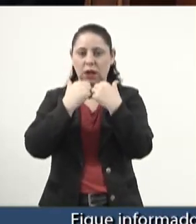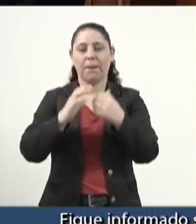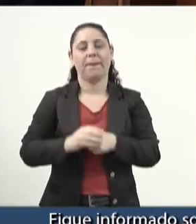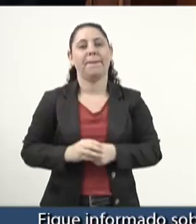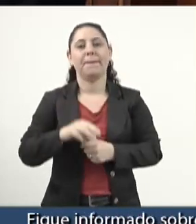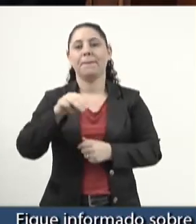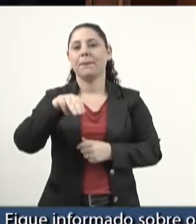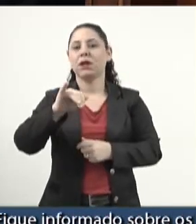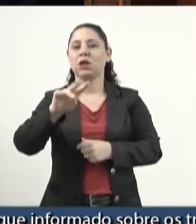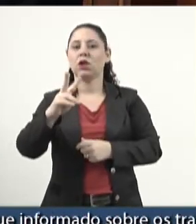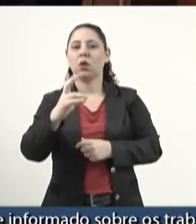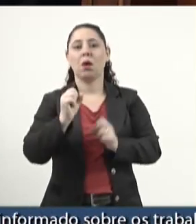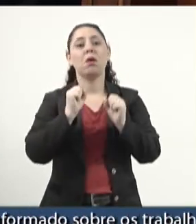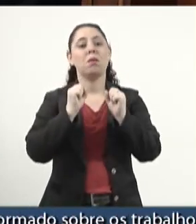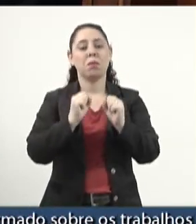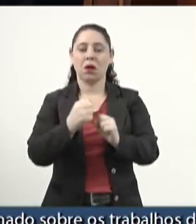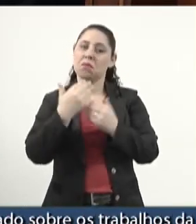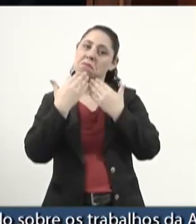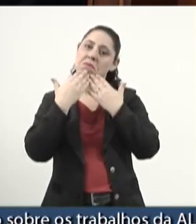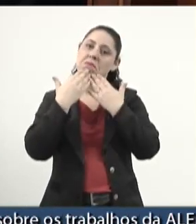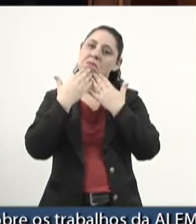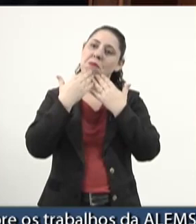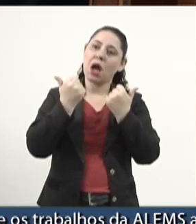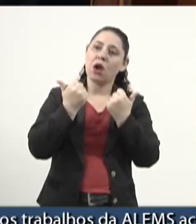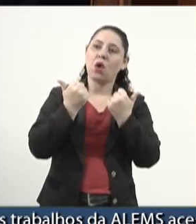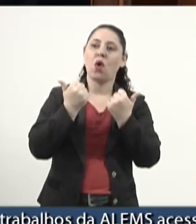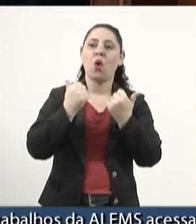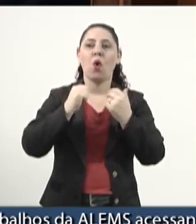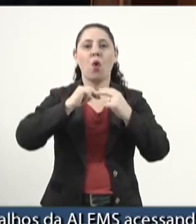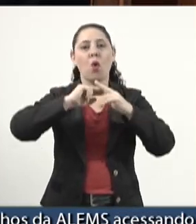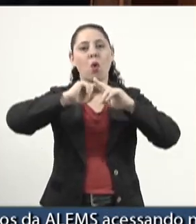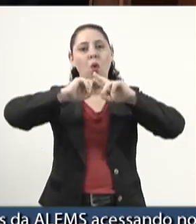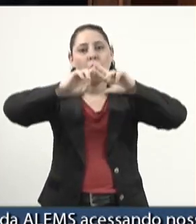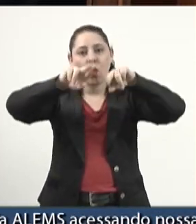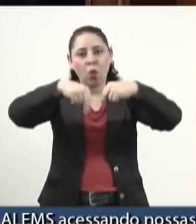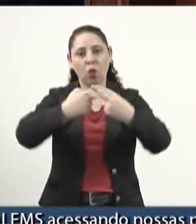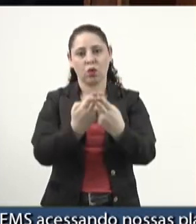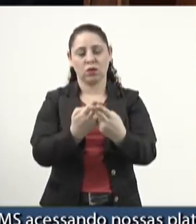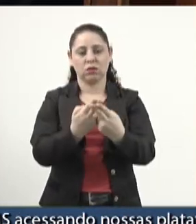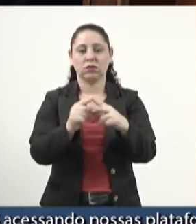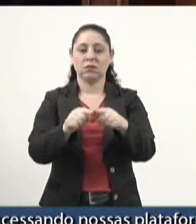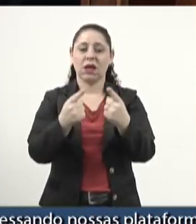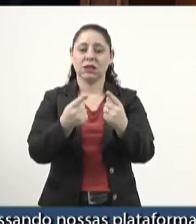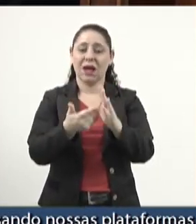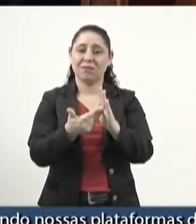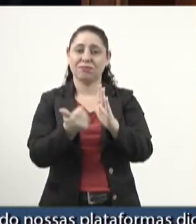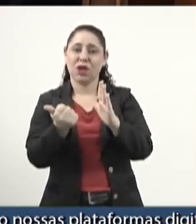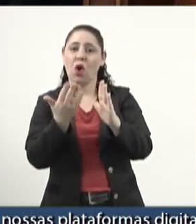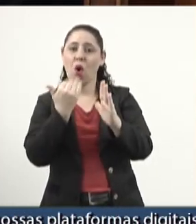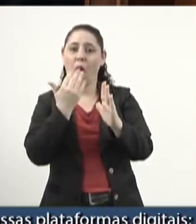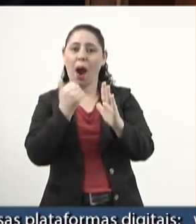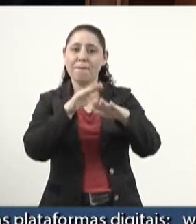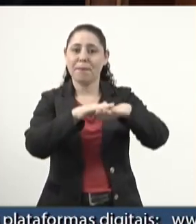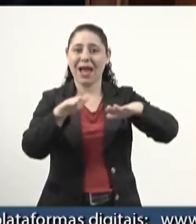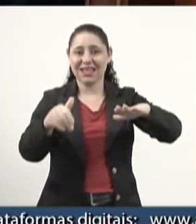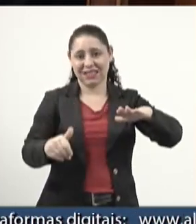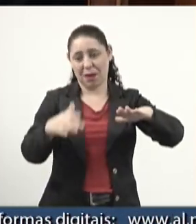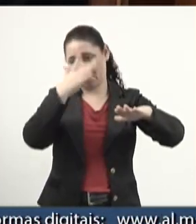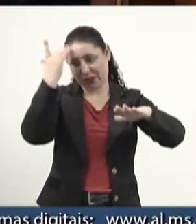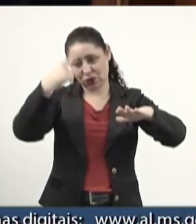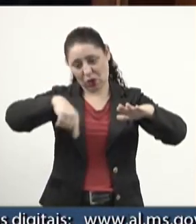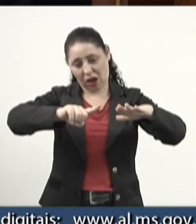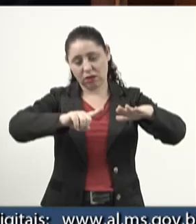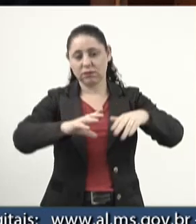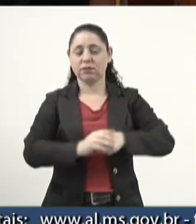milho pode até ser melhor, mais renovável, mas ele tira alimento da mesa, e